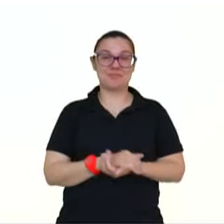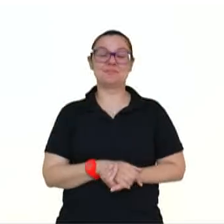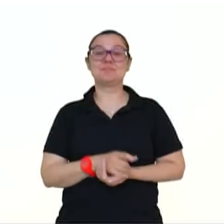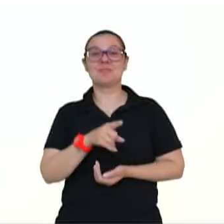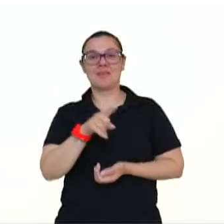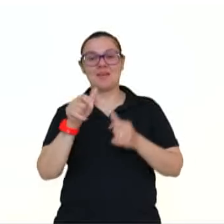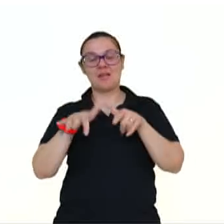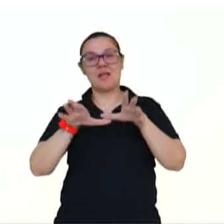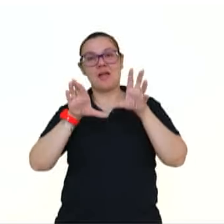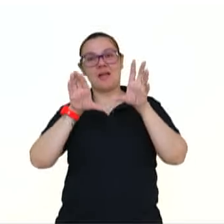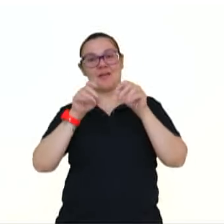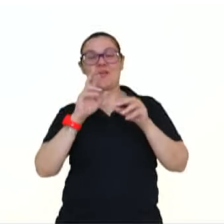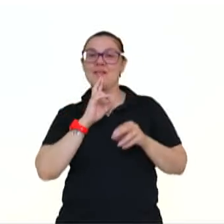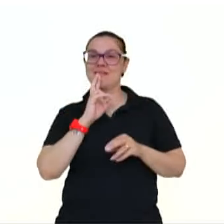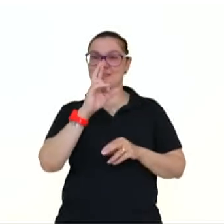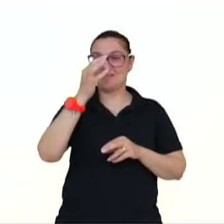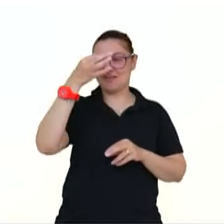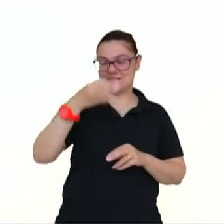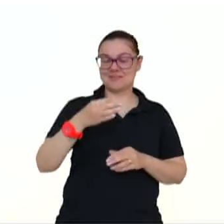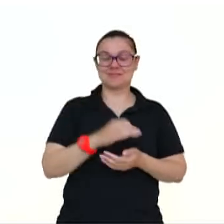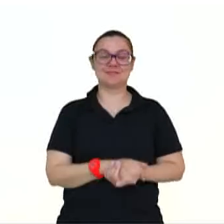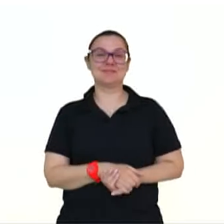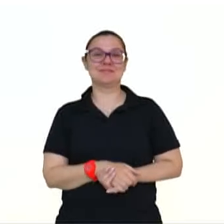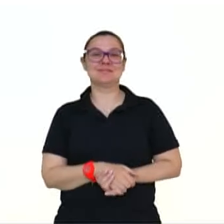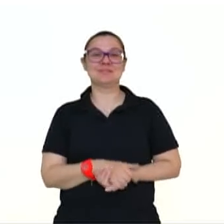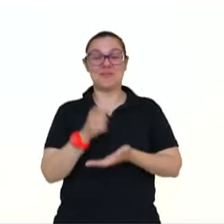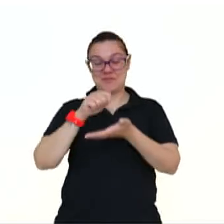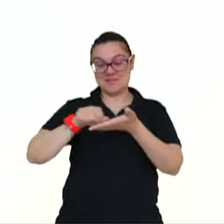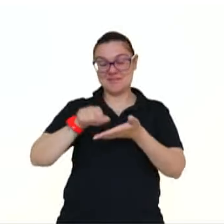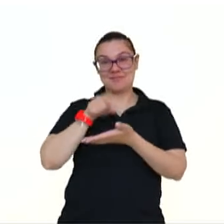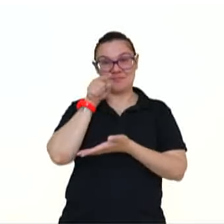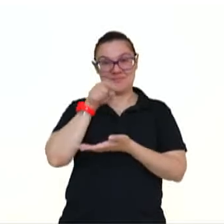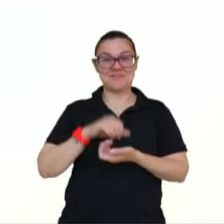que vocês vão colocar a resposta de vocês. Escrevam aí.